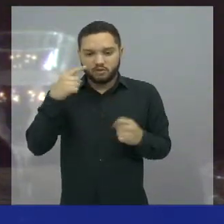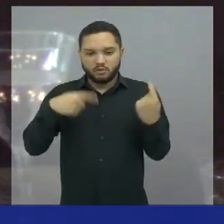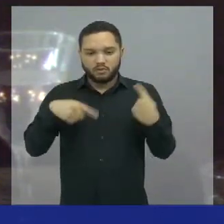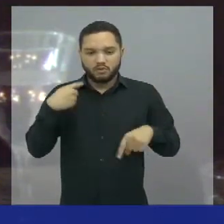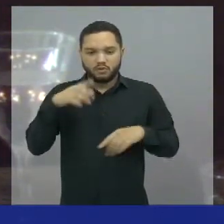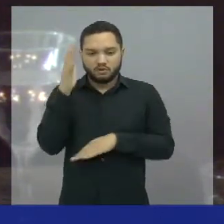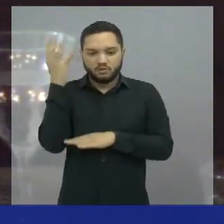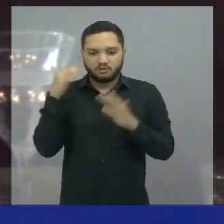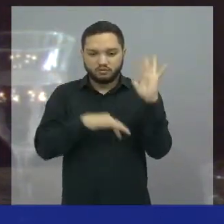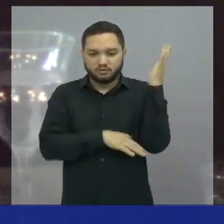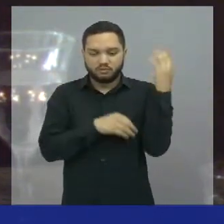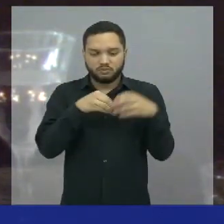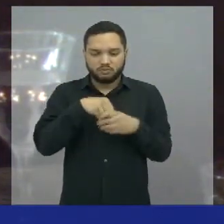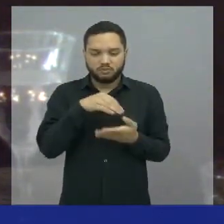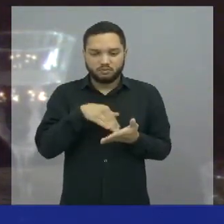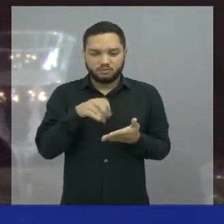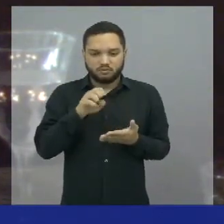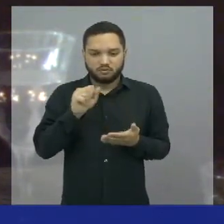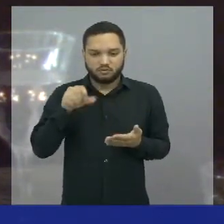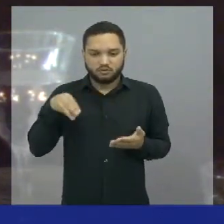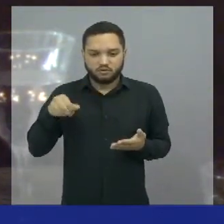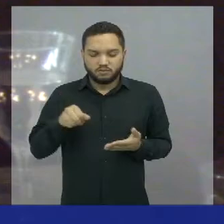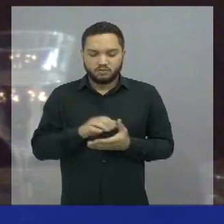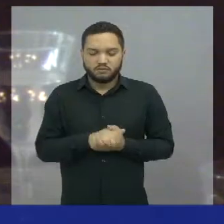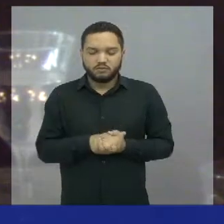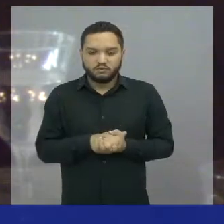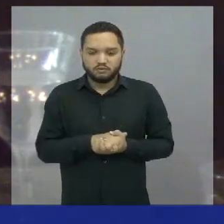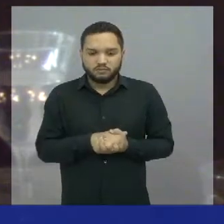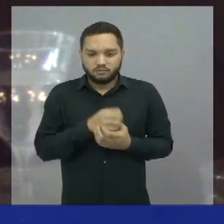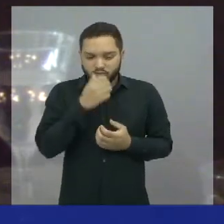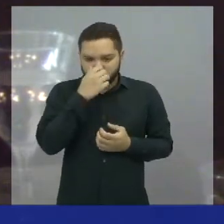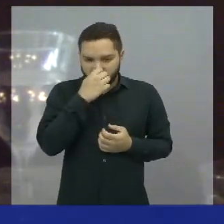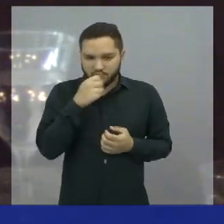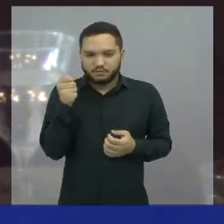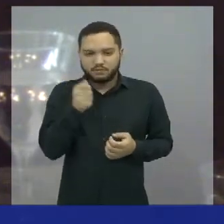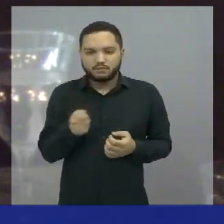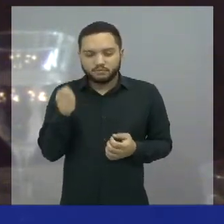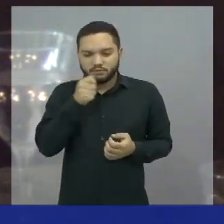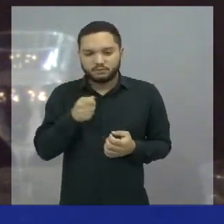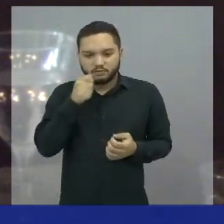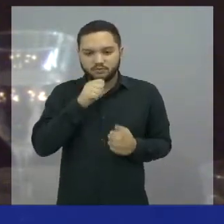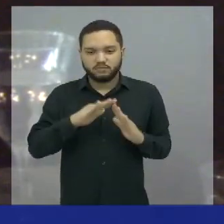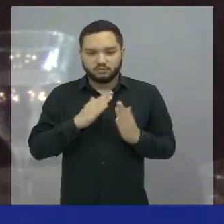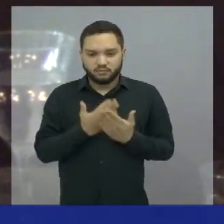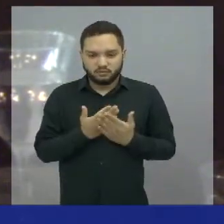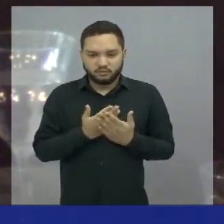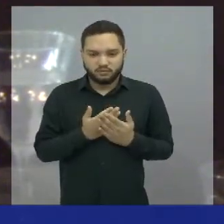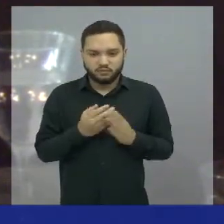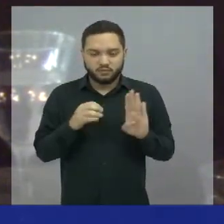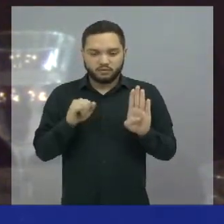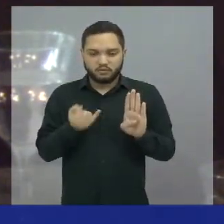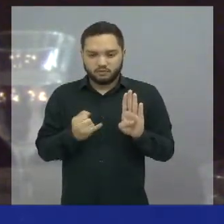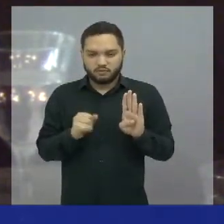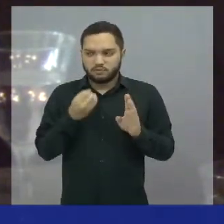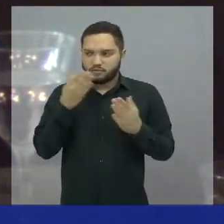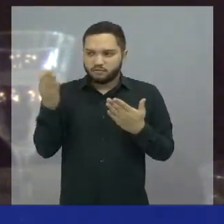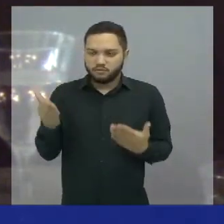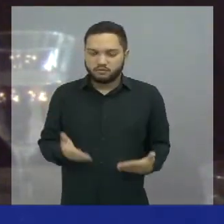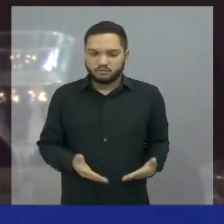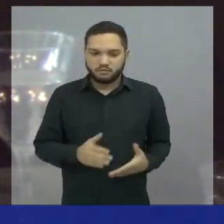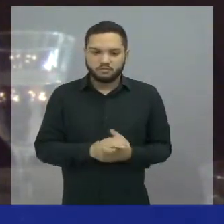da SEUMA, da senhora professora Regina Souza, da Associação das Escolas do Bom Jardim, seja muito